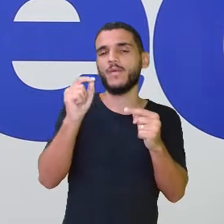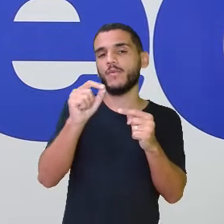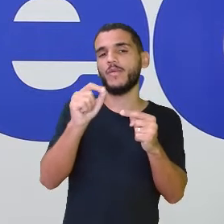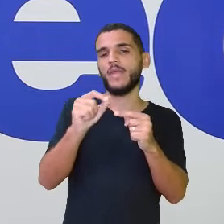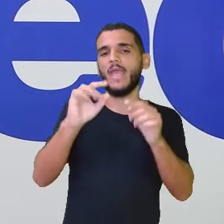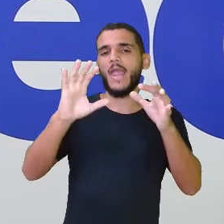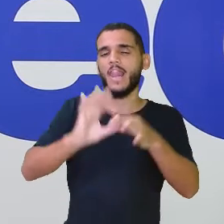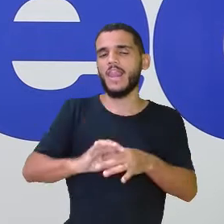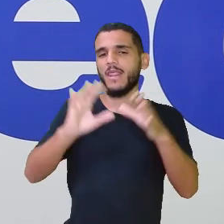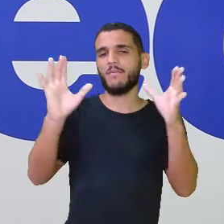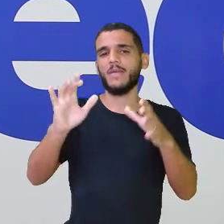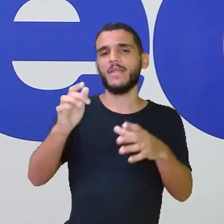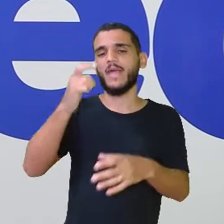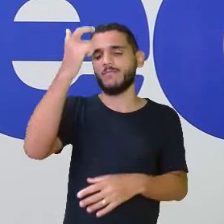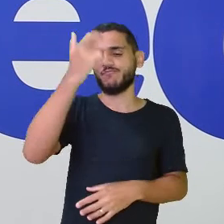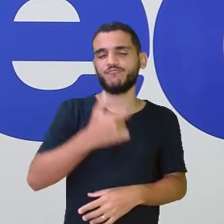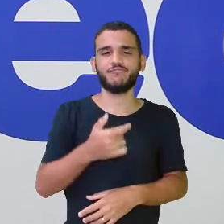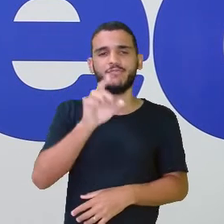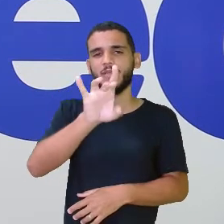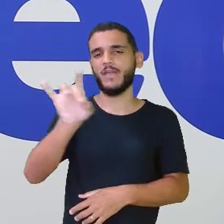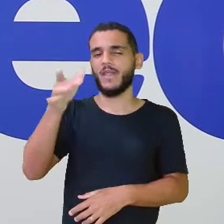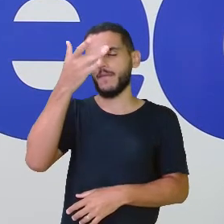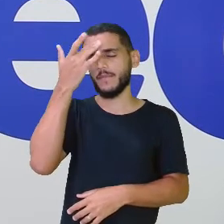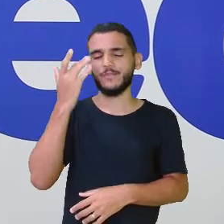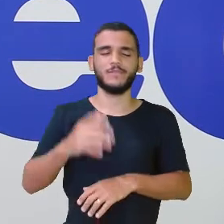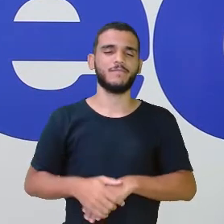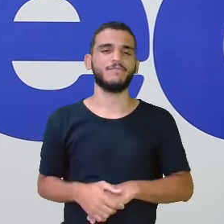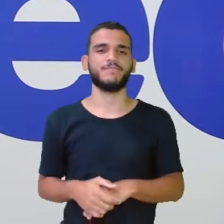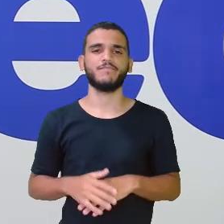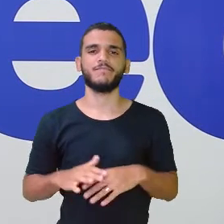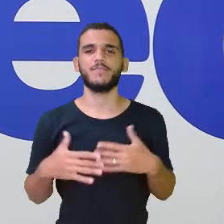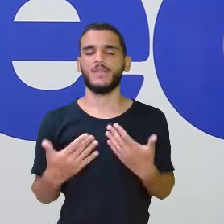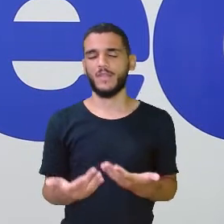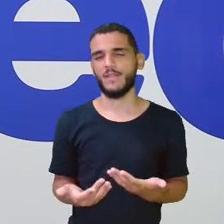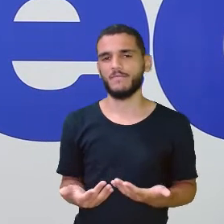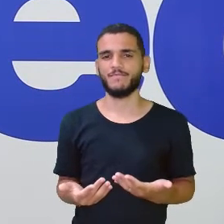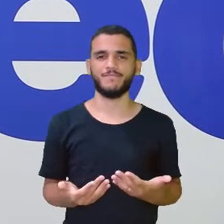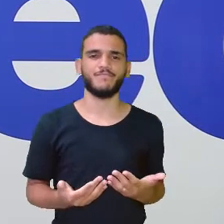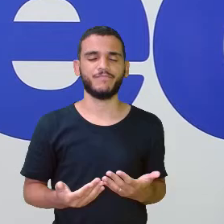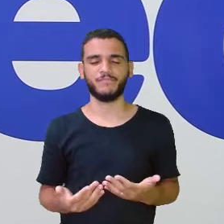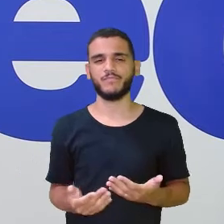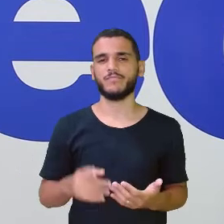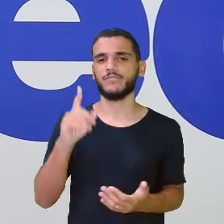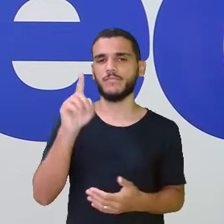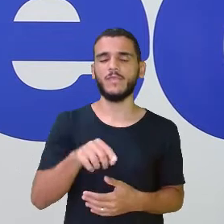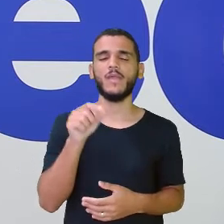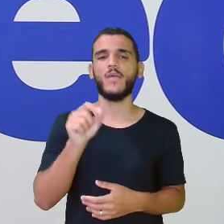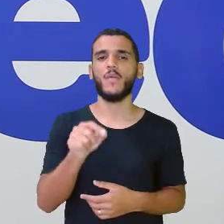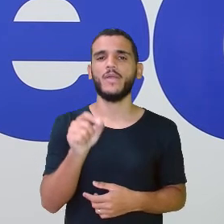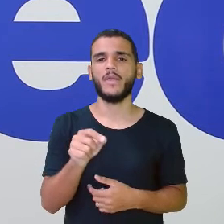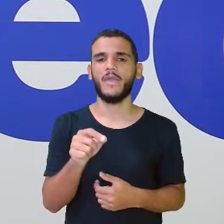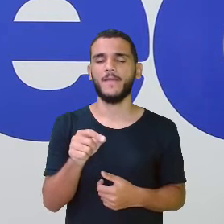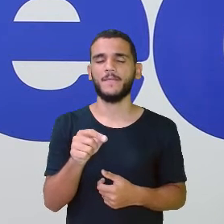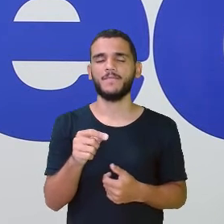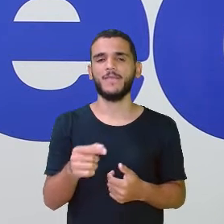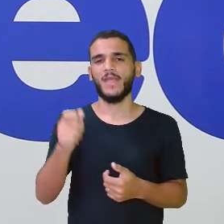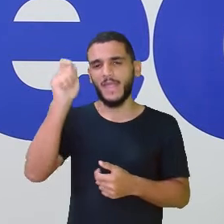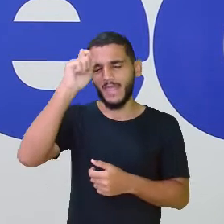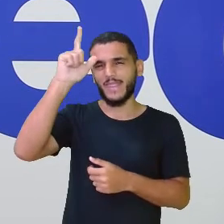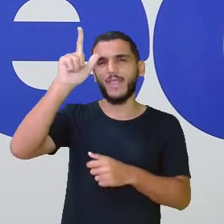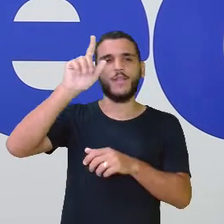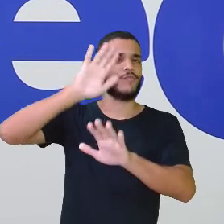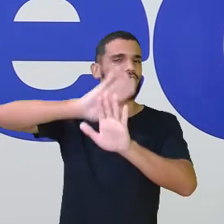liberdade individual. Então, é uma coisa que é para além, não é uma coisa que está numa vertente